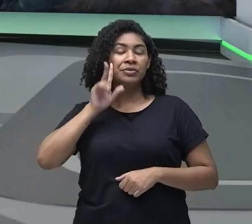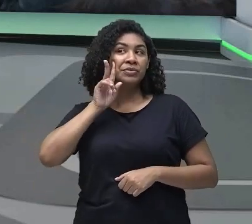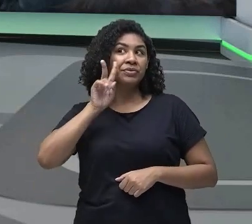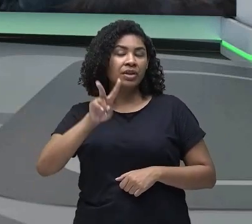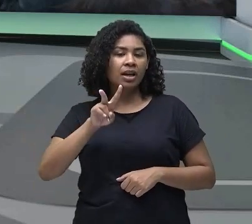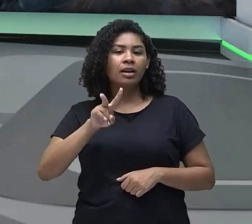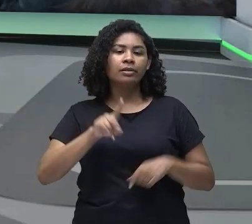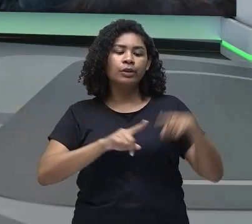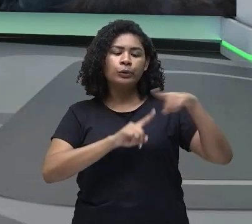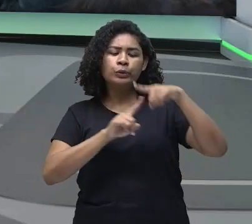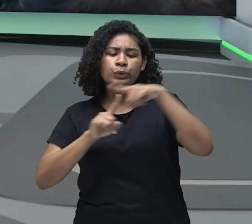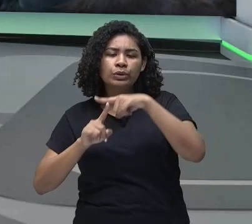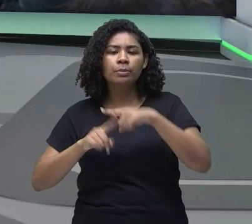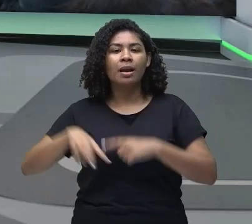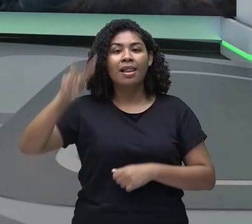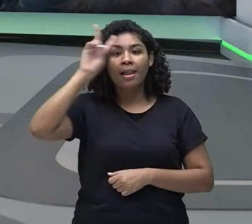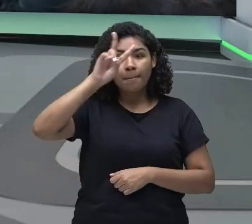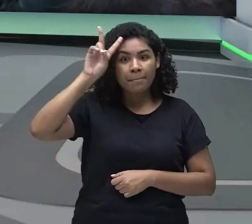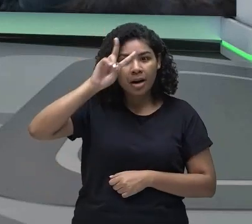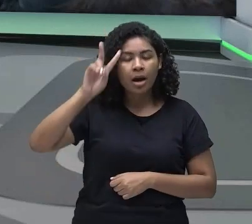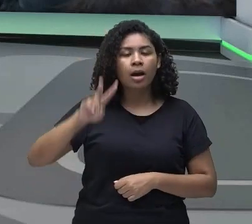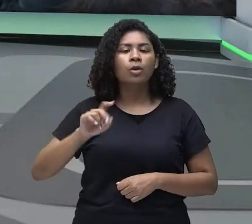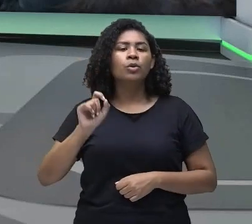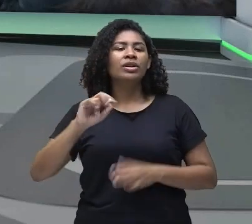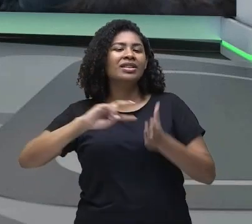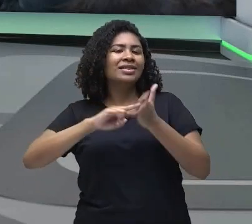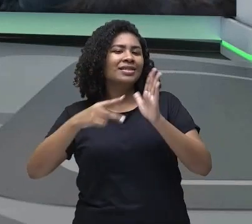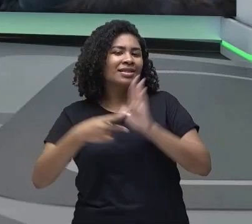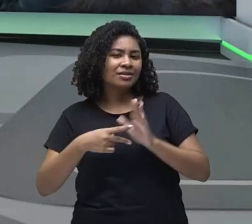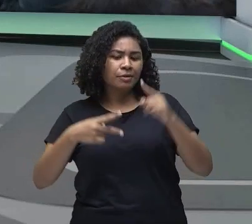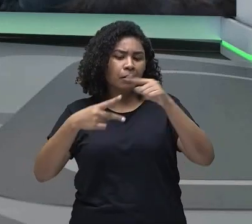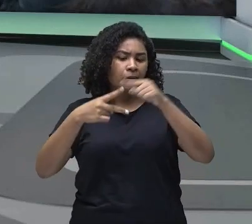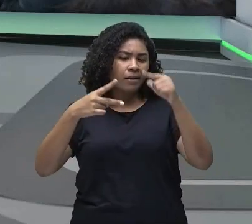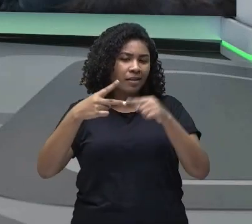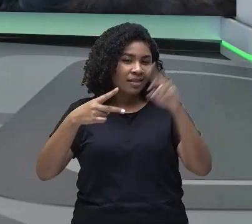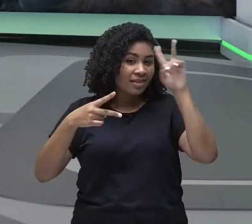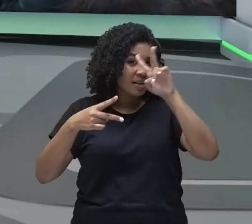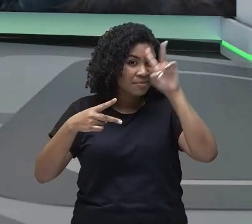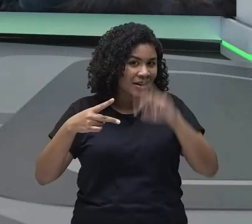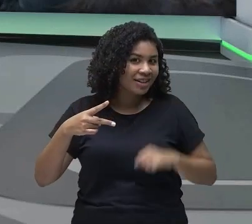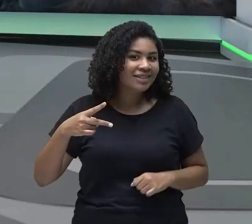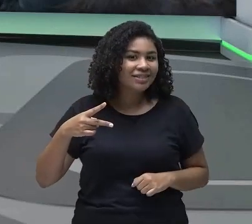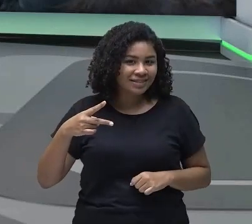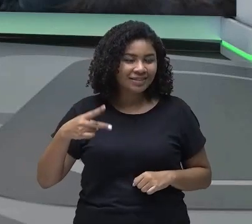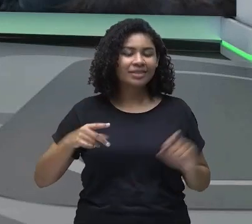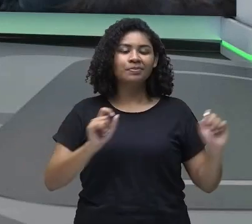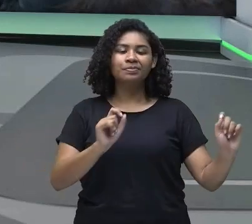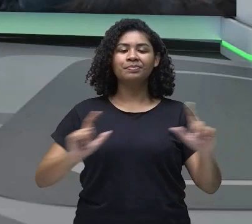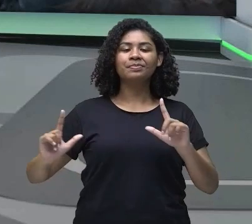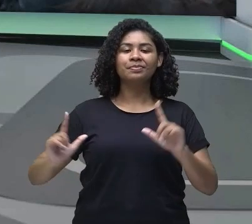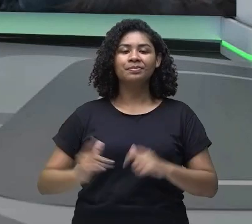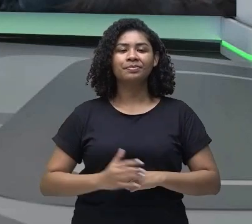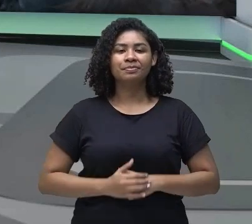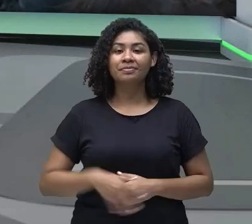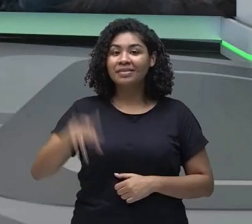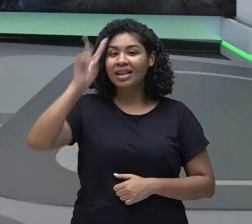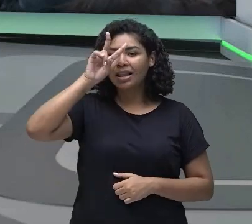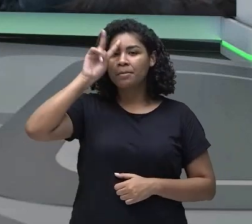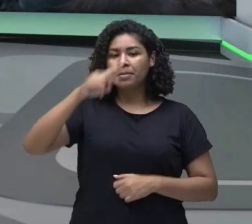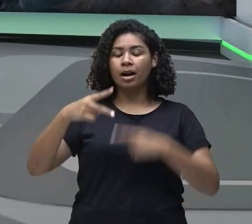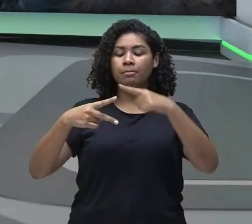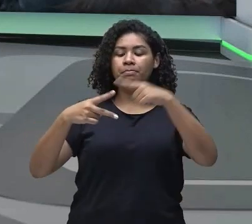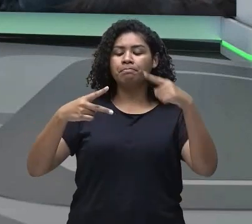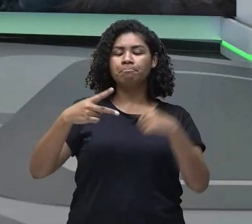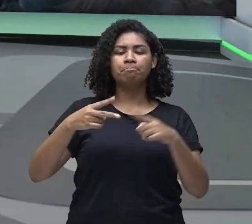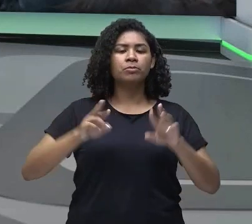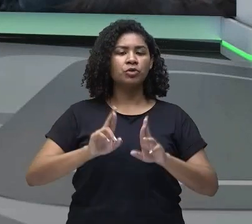classificação, relembrando o que são seres autótrofos e heterótrofos. Vamos lá na nossa cartela, lembrar o que são seres